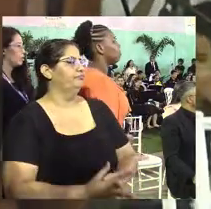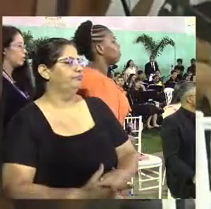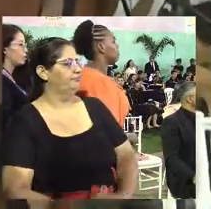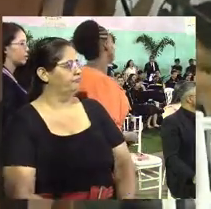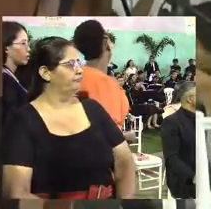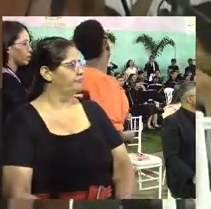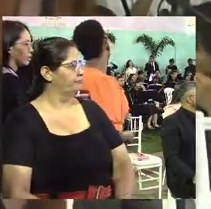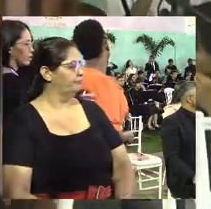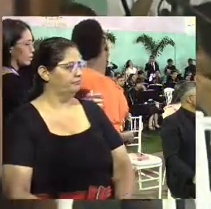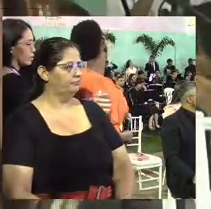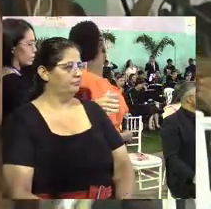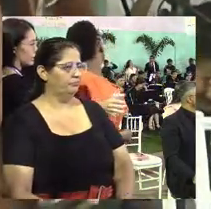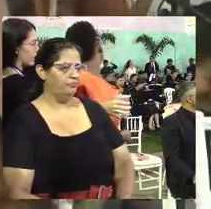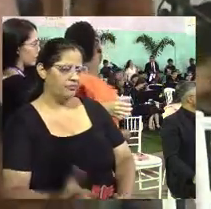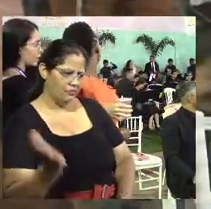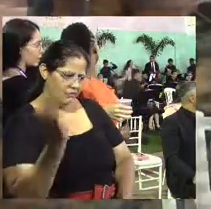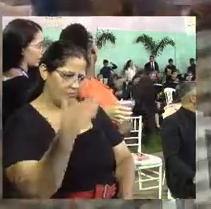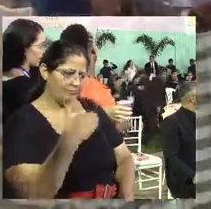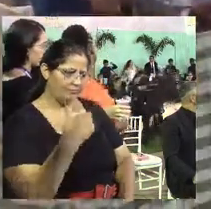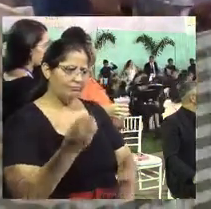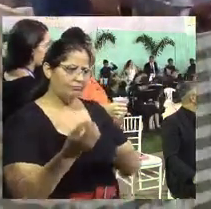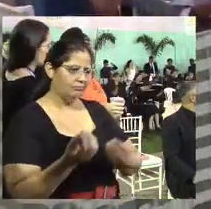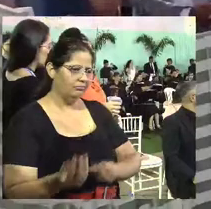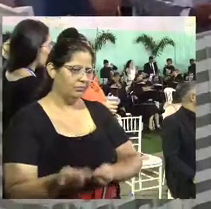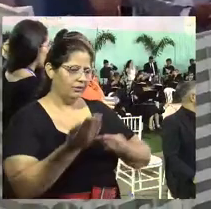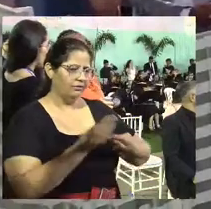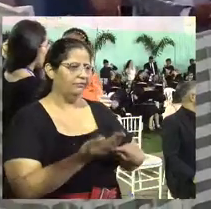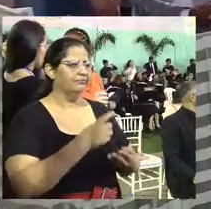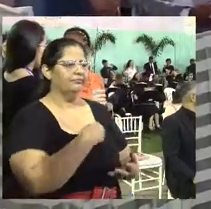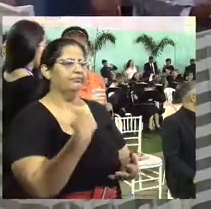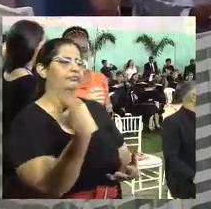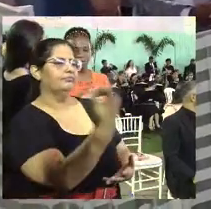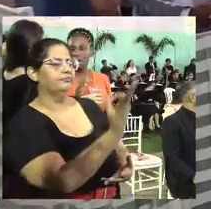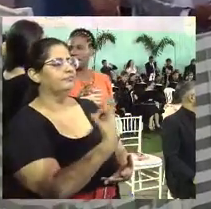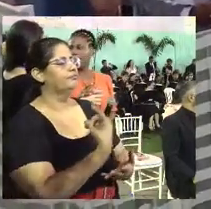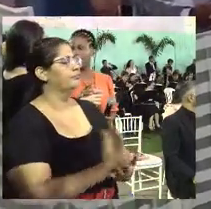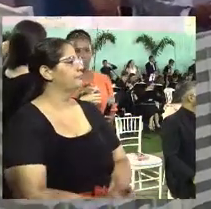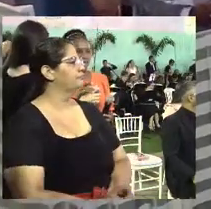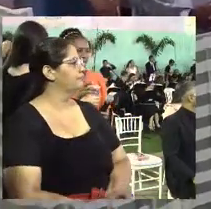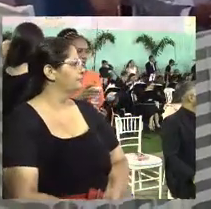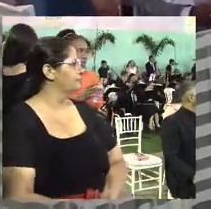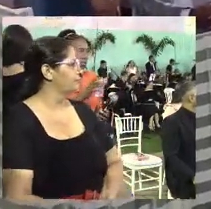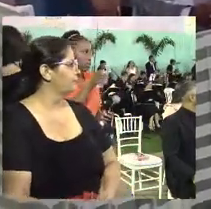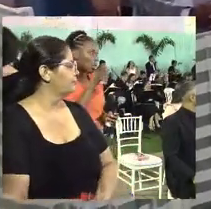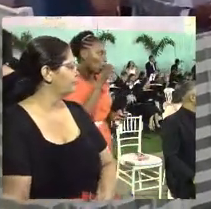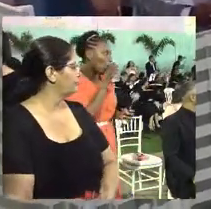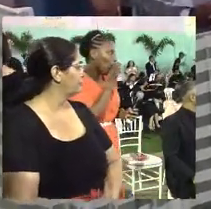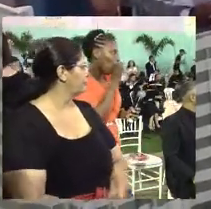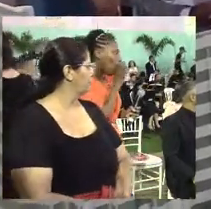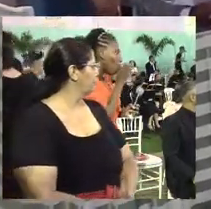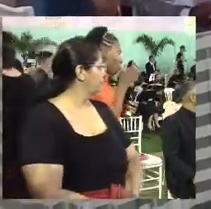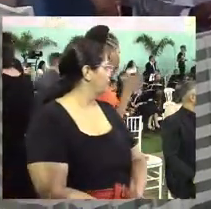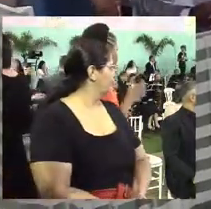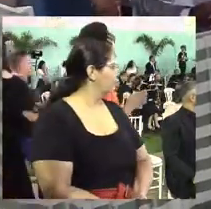vamos lá dar um bem-vinda a todo mundo vamos vamos lá vai lá os Becks